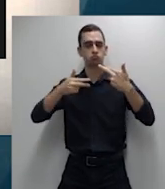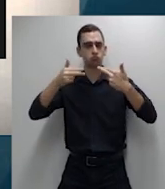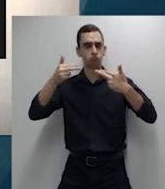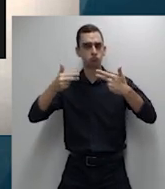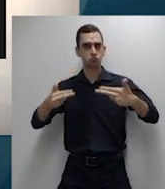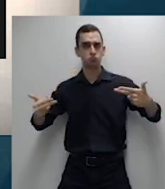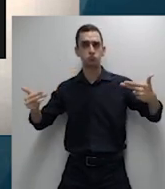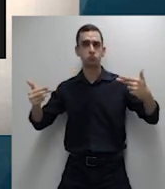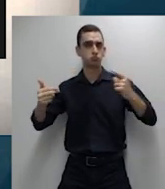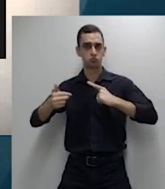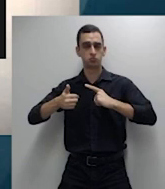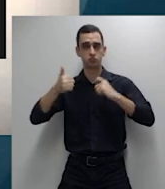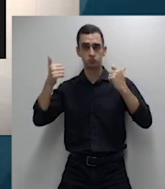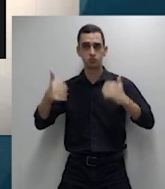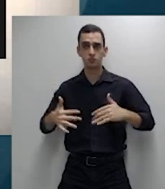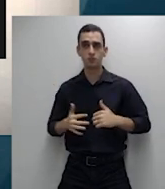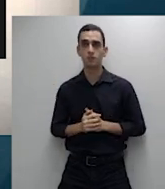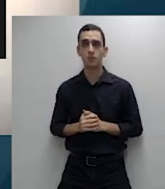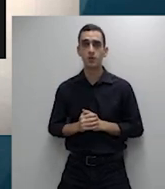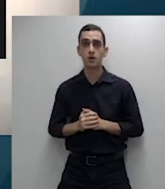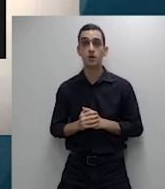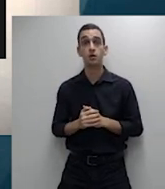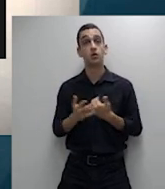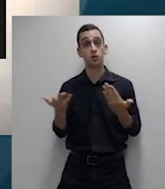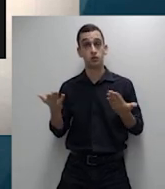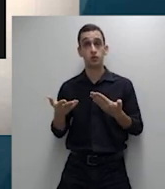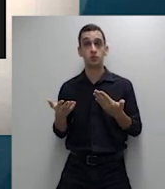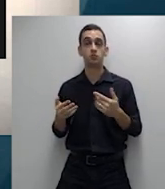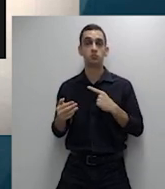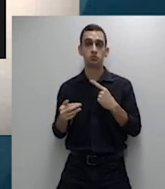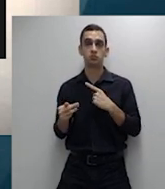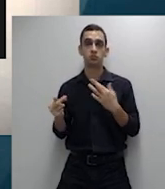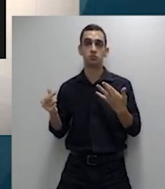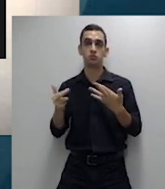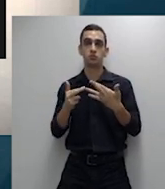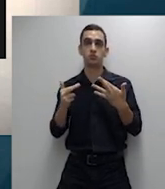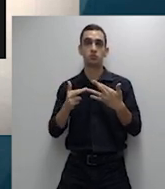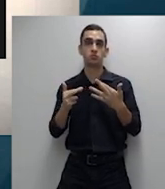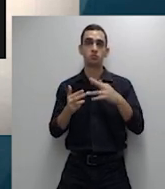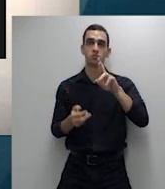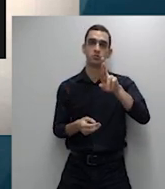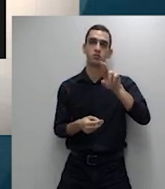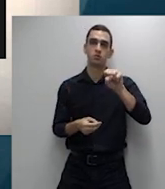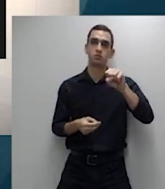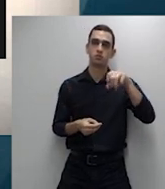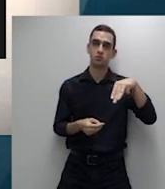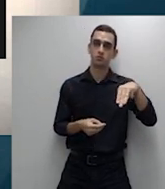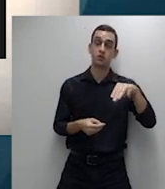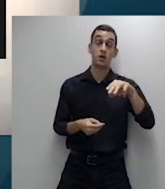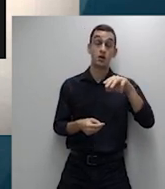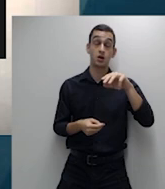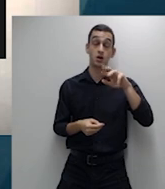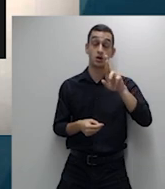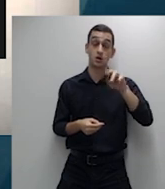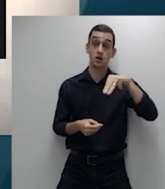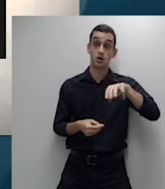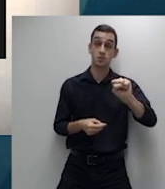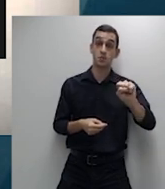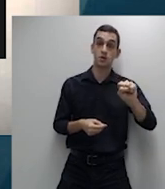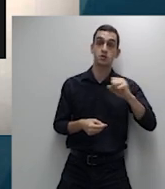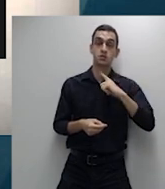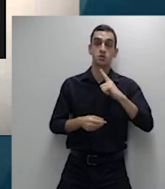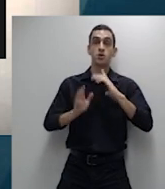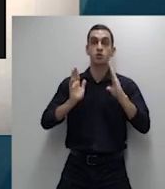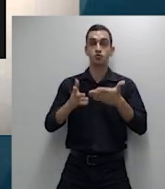ordem sobre ver então o recurso ordinário e Como como o referido pelo Doutor Fernando